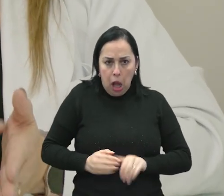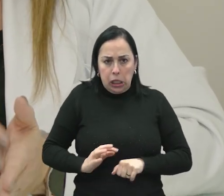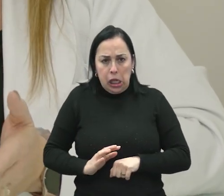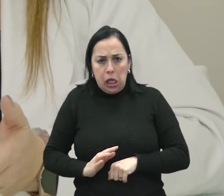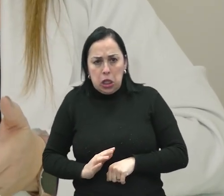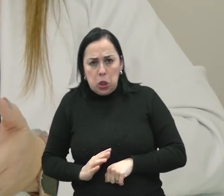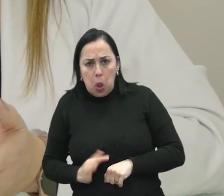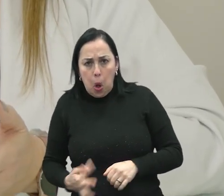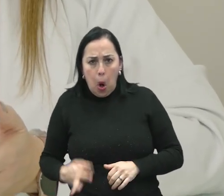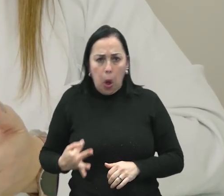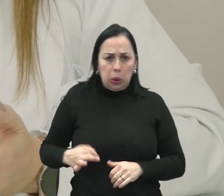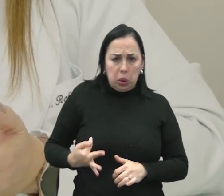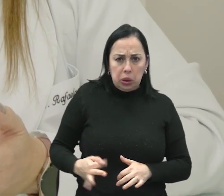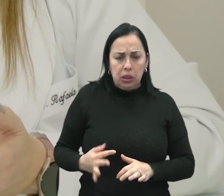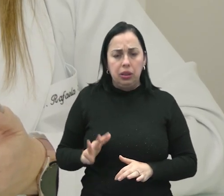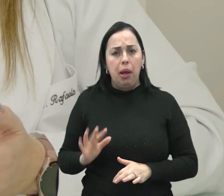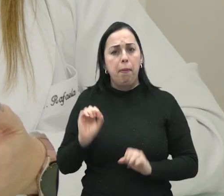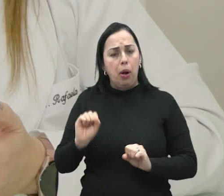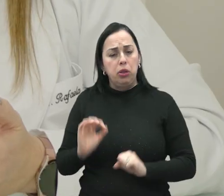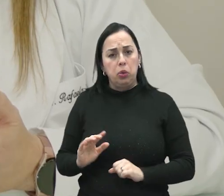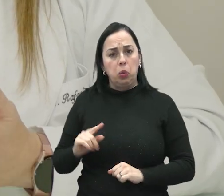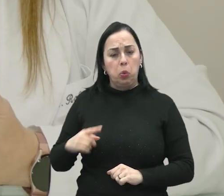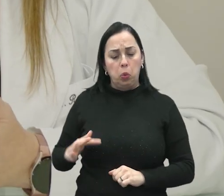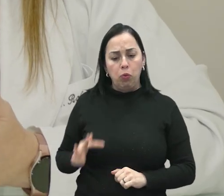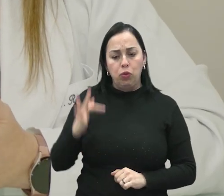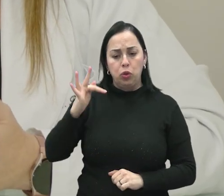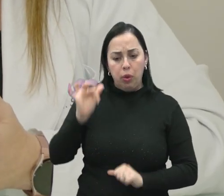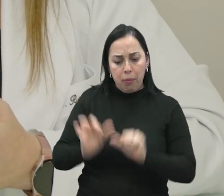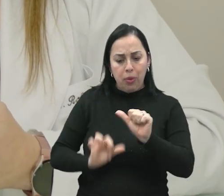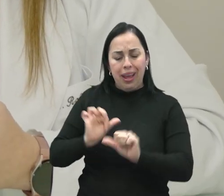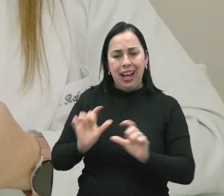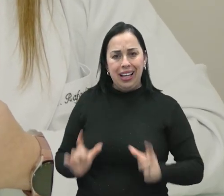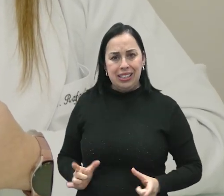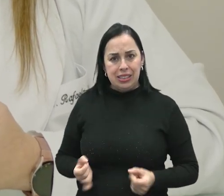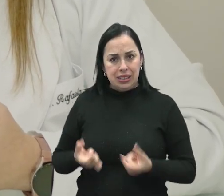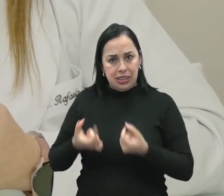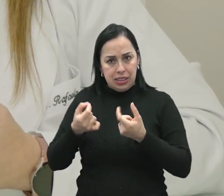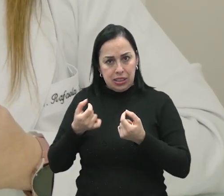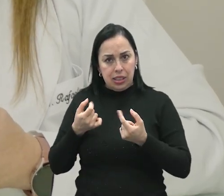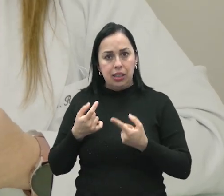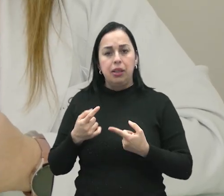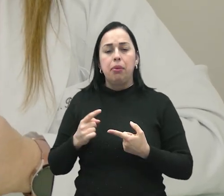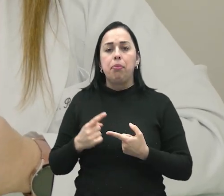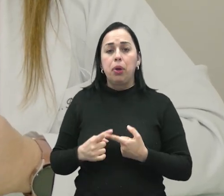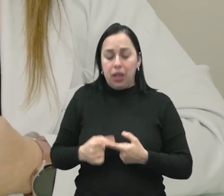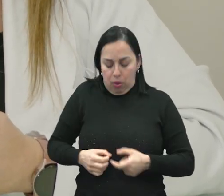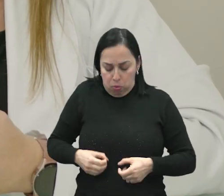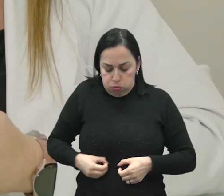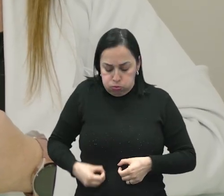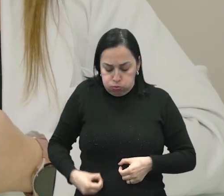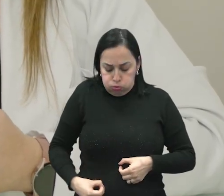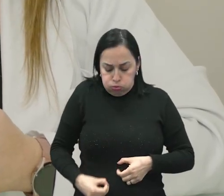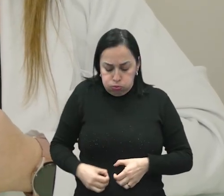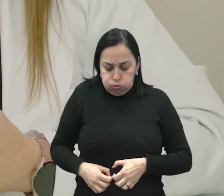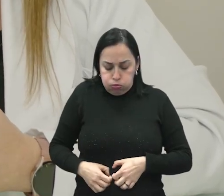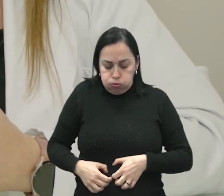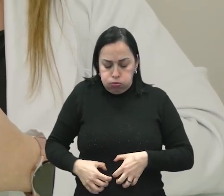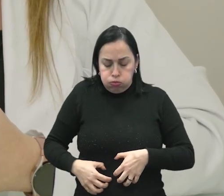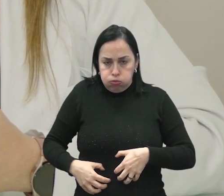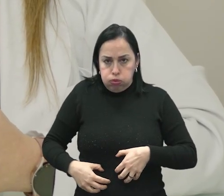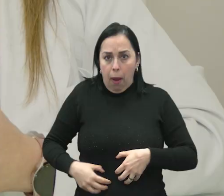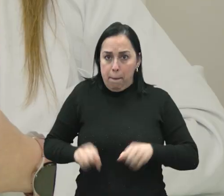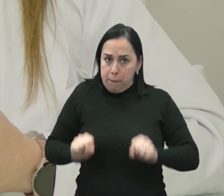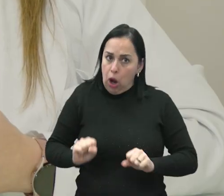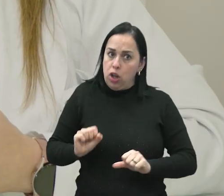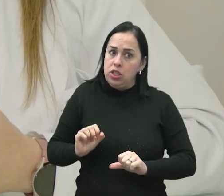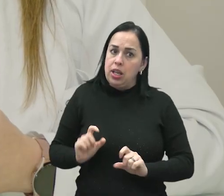que podem ser lesões que vão vir a câncer. O câncer de intestino ele vem mais comumente desses pequenos pólipos, que vão crescendo e podem